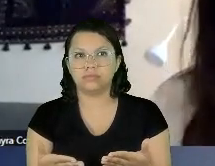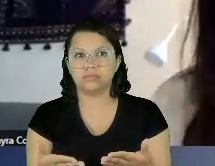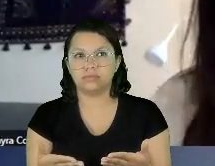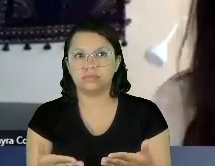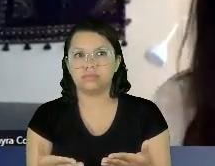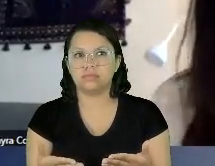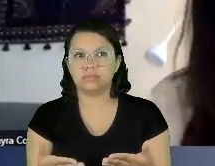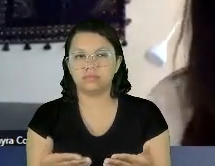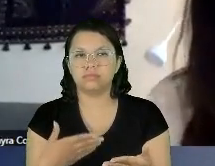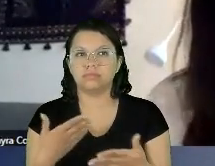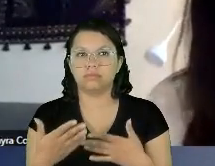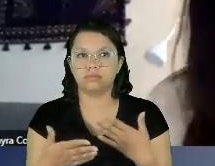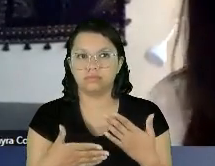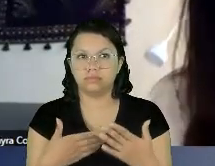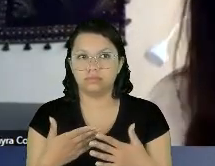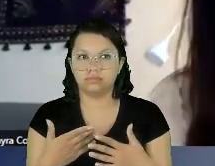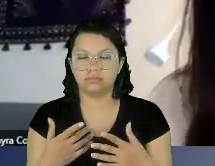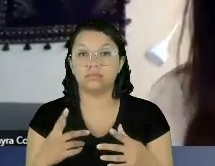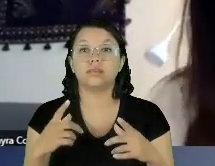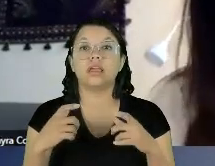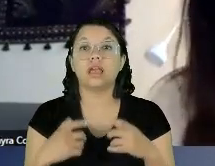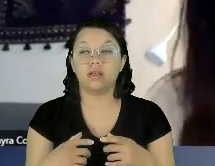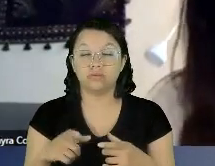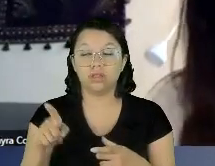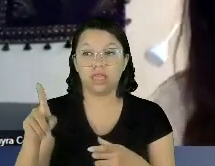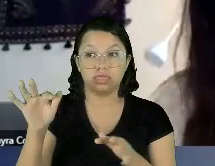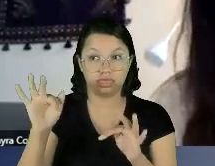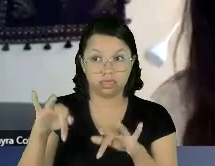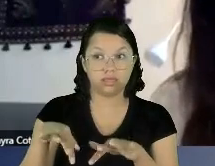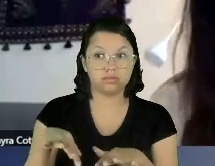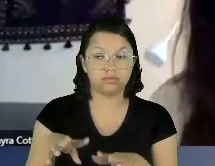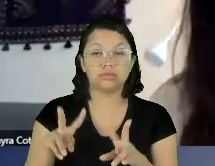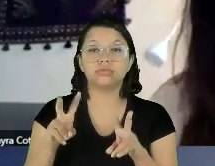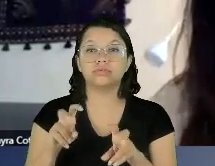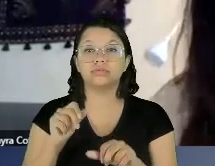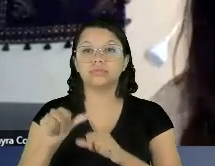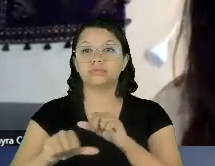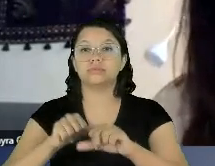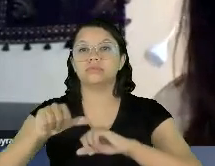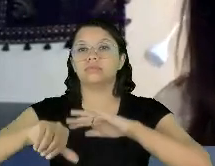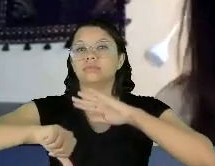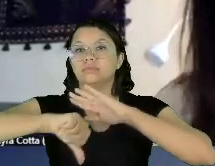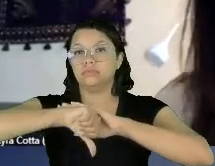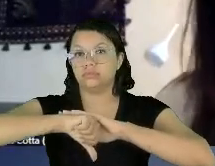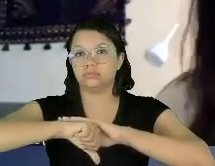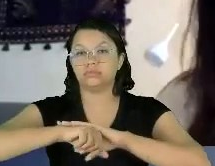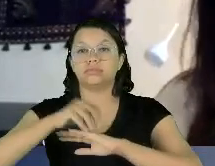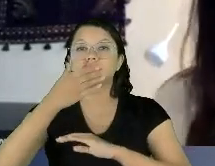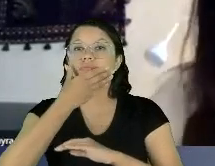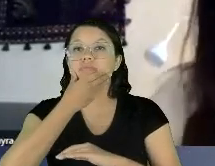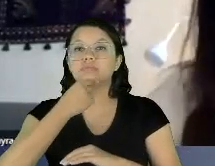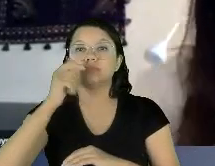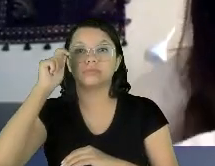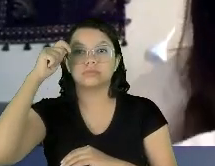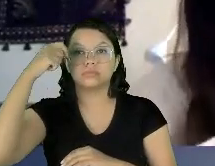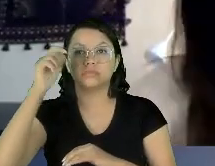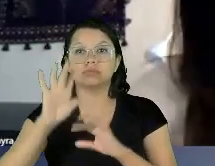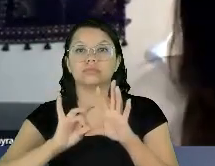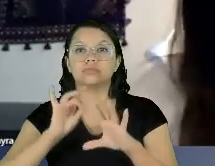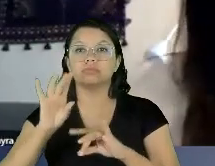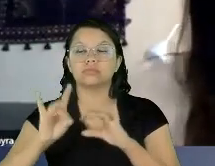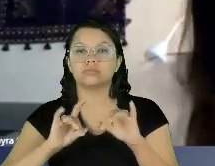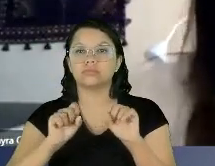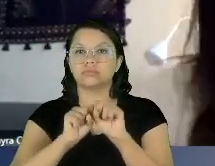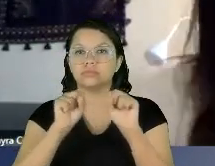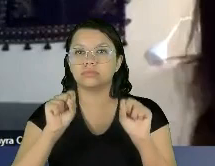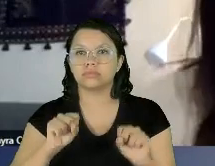justamente no ponto onde a Dandara terminou, sobre a criminalização dos homens